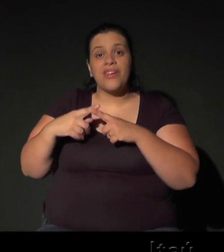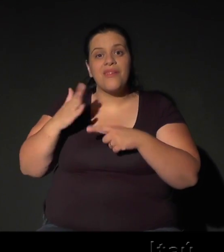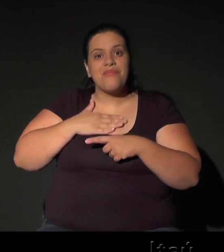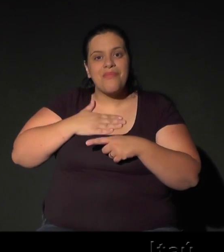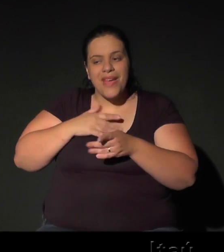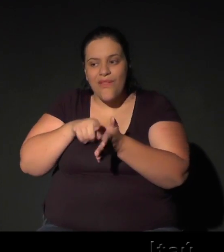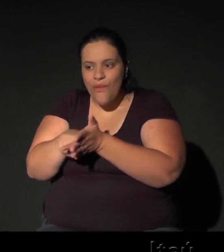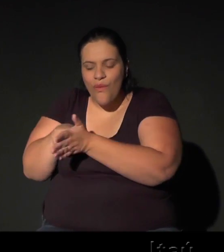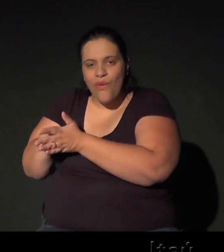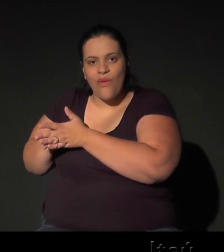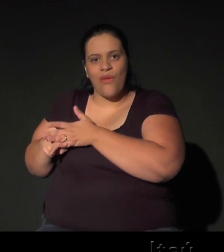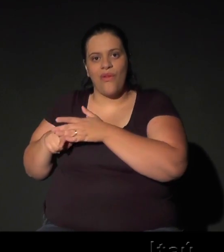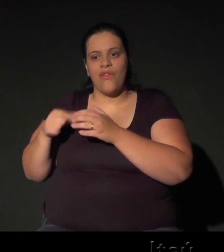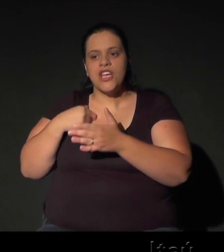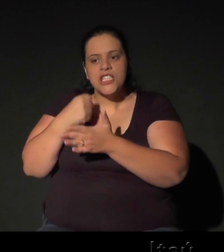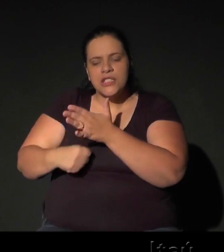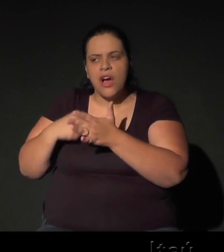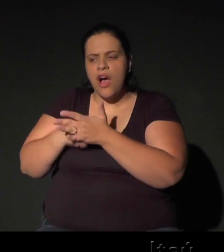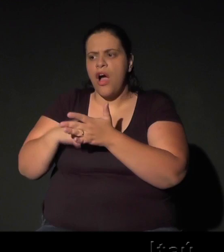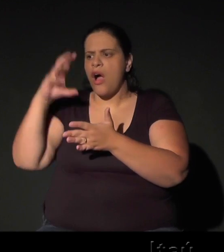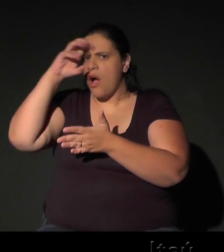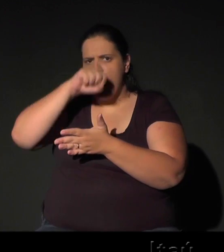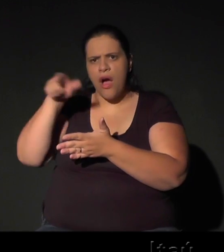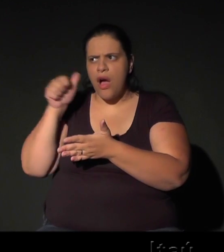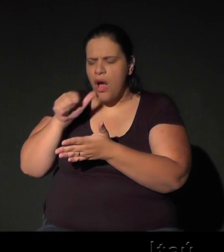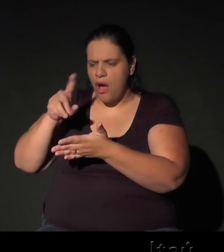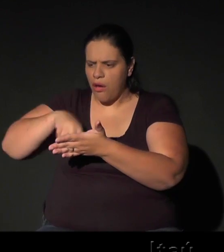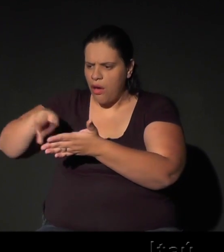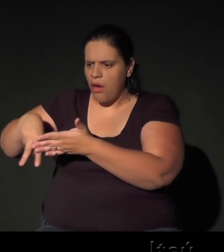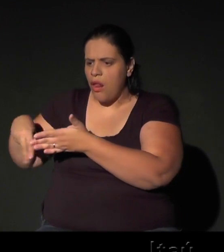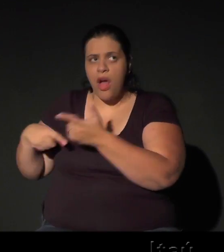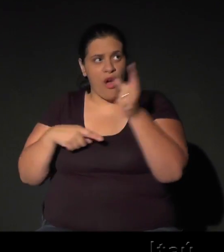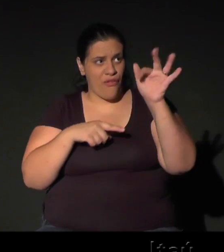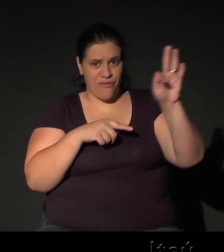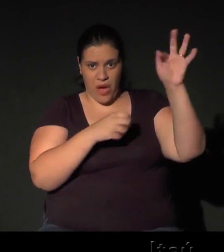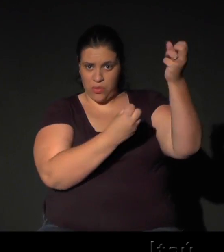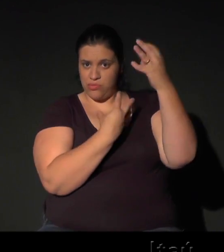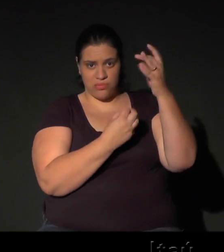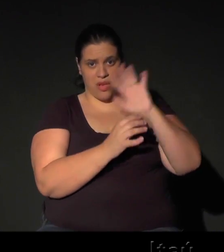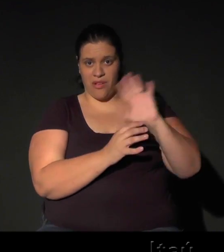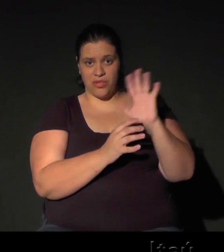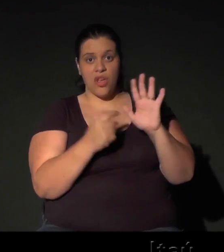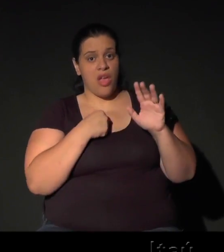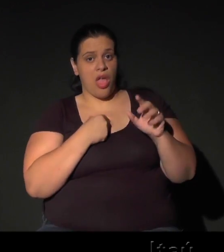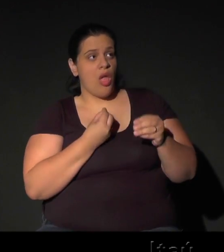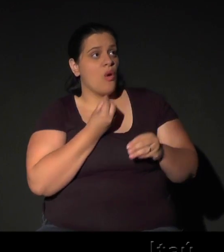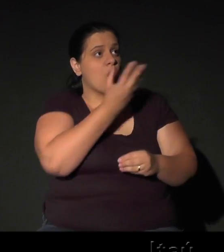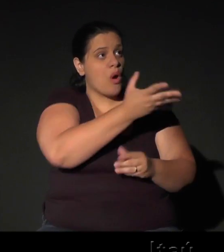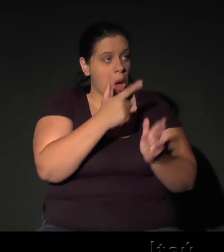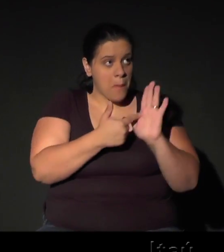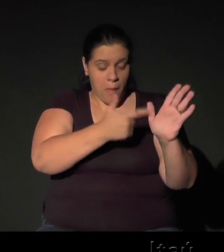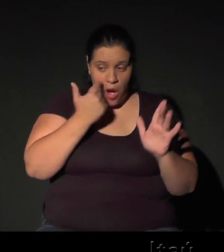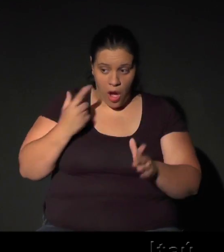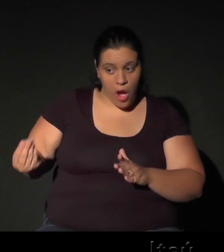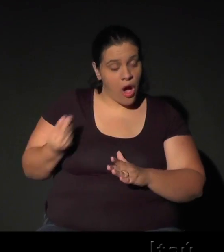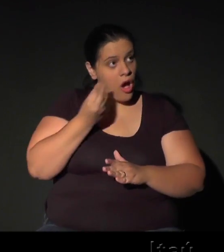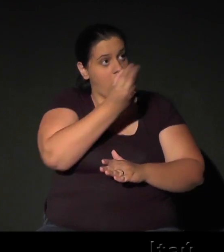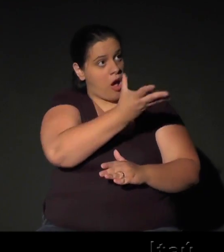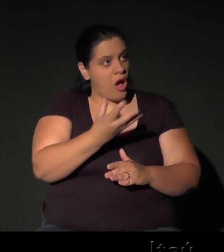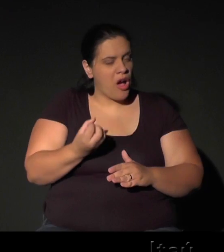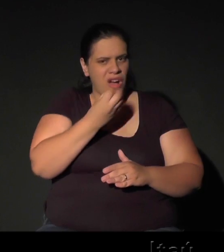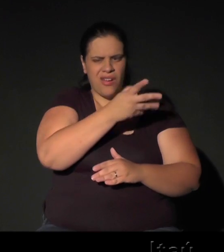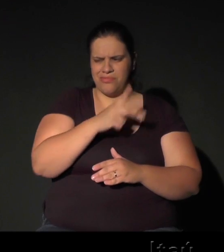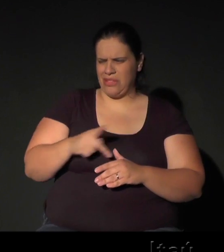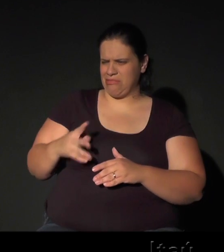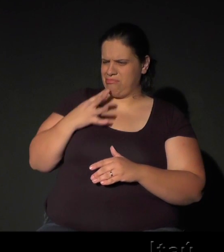foi a academia que me deu foi a militância porque eu fui estudar e levar paraa academia e aí você leva a os seus